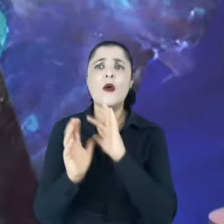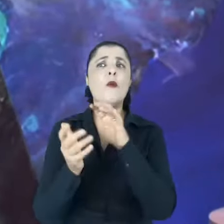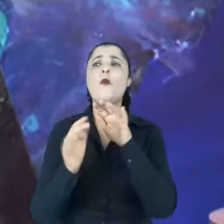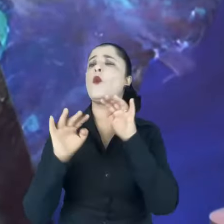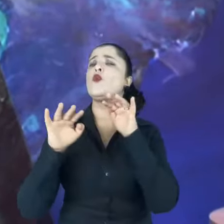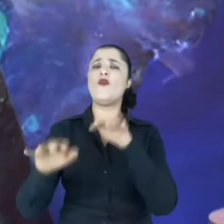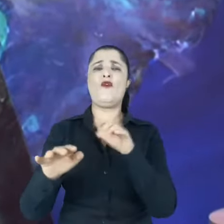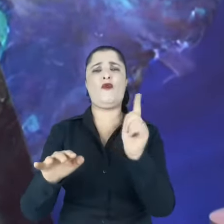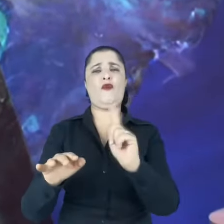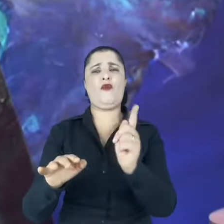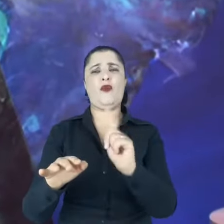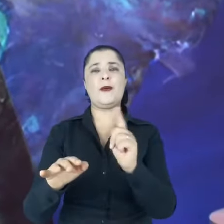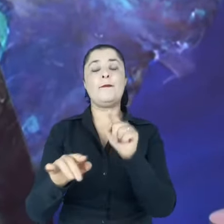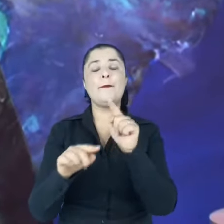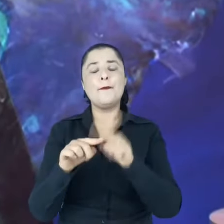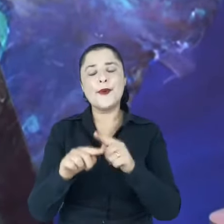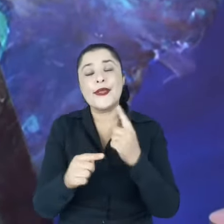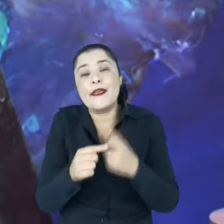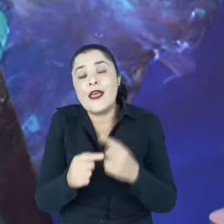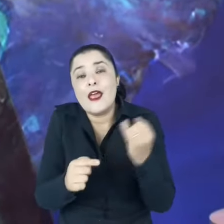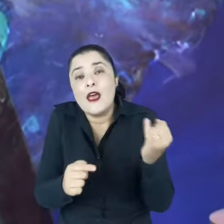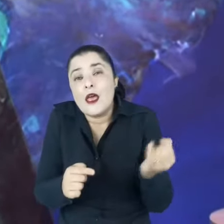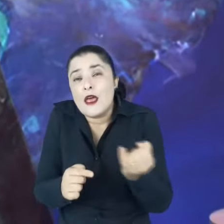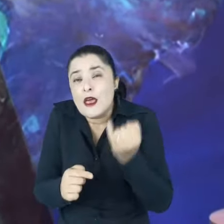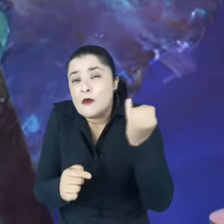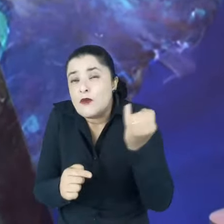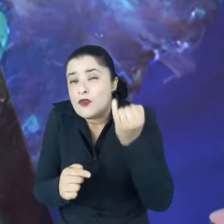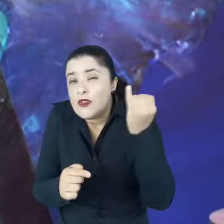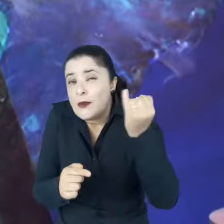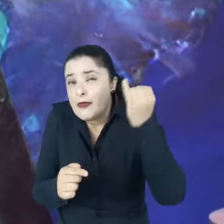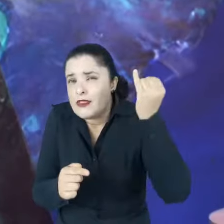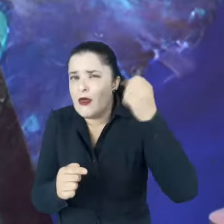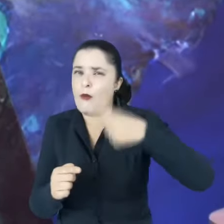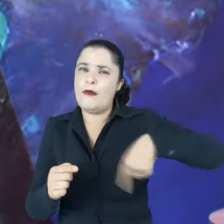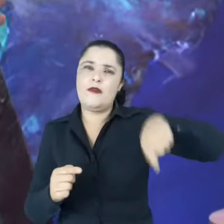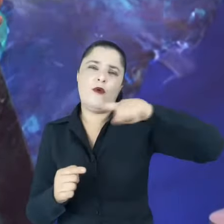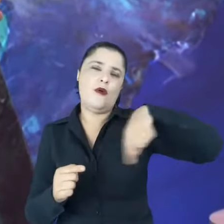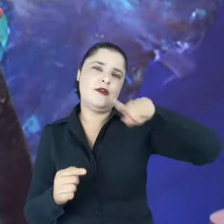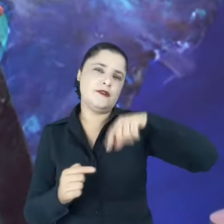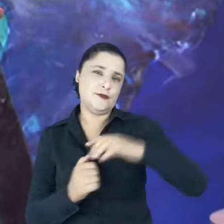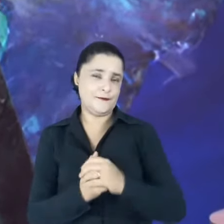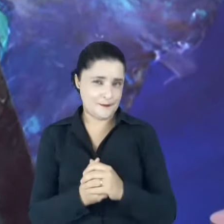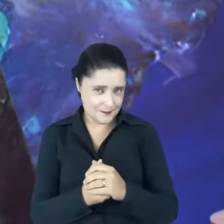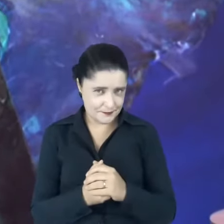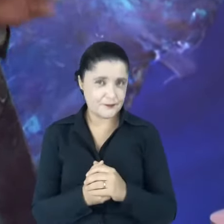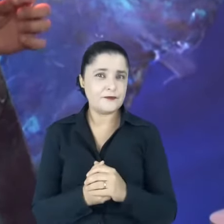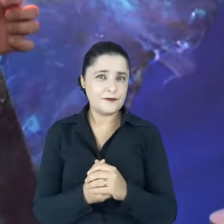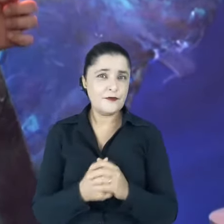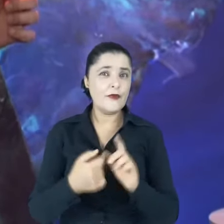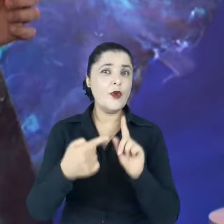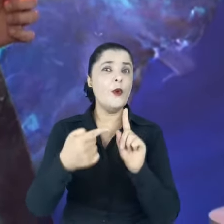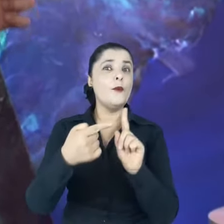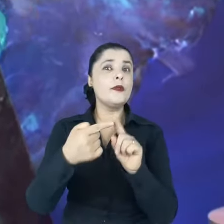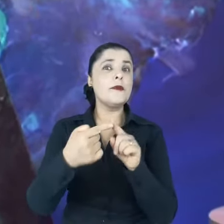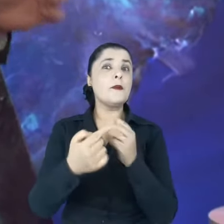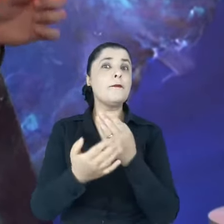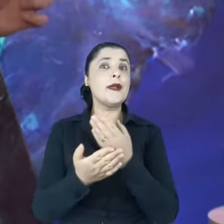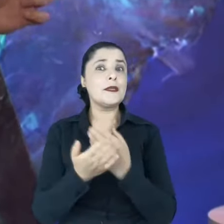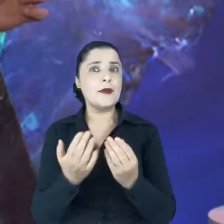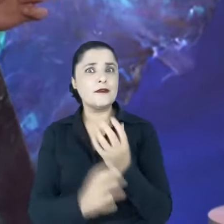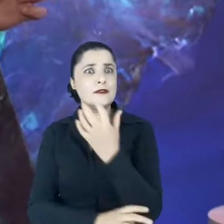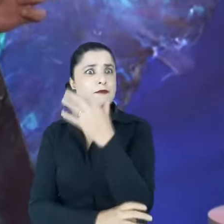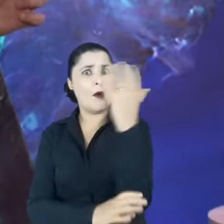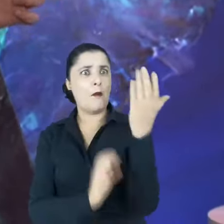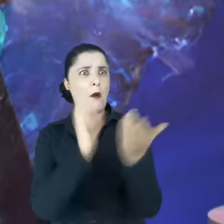é fundamental para nós. O primeiro perdedor do desmatamento amazônico que está fora